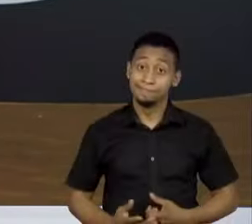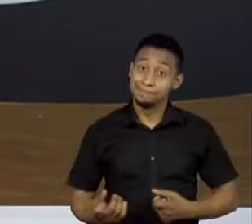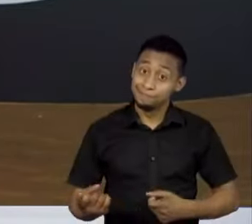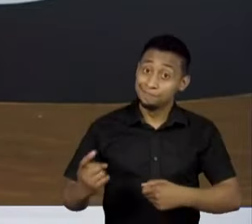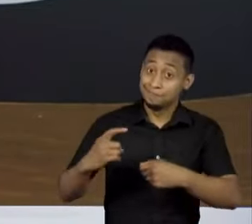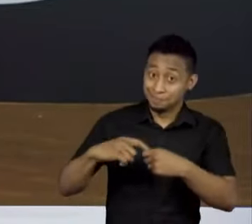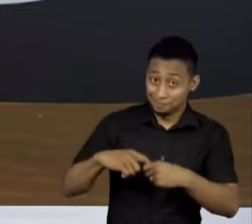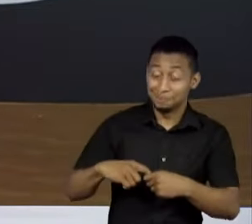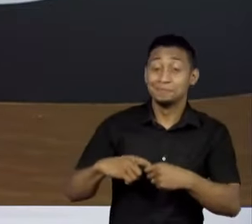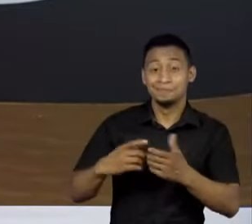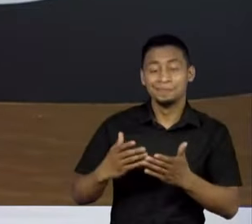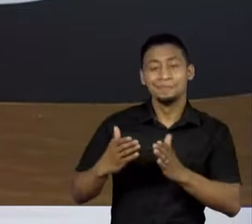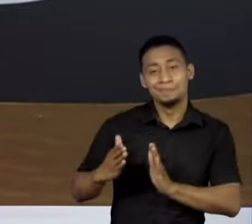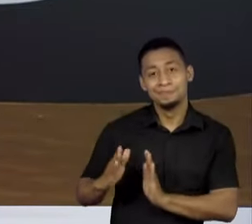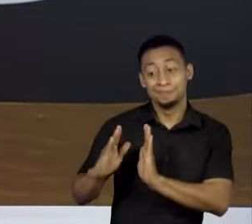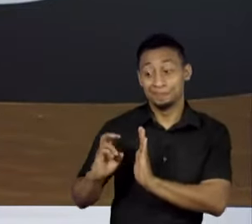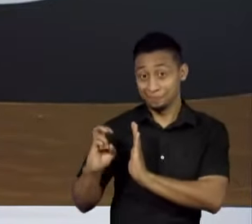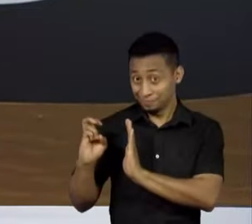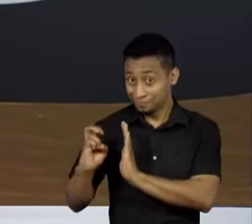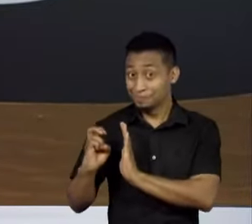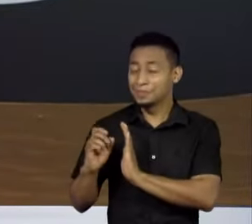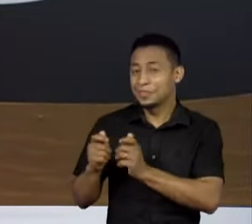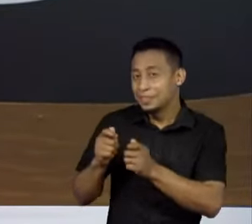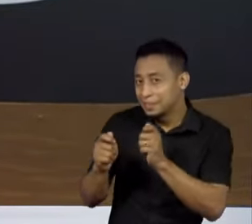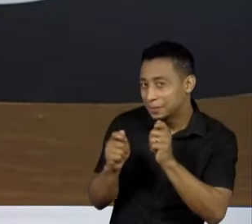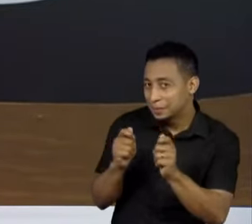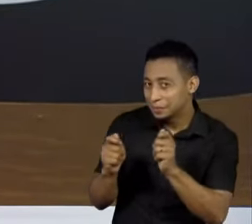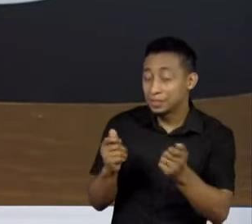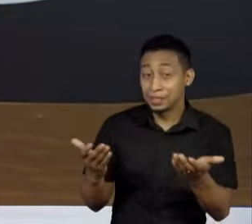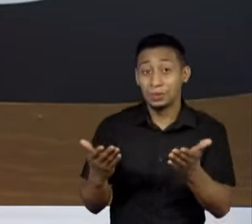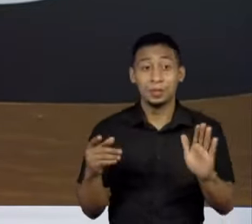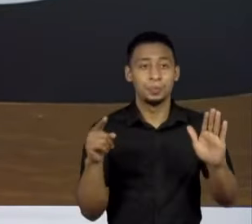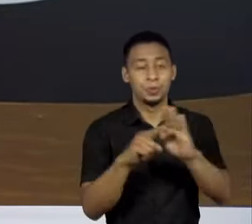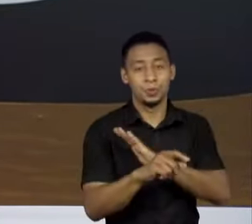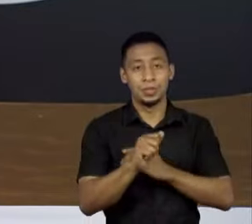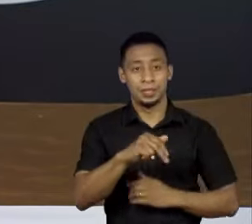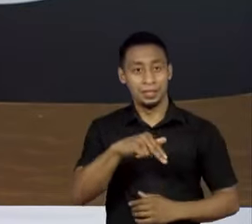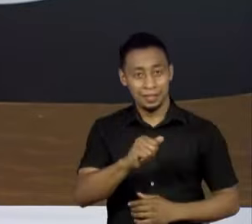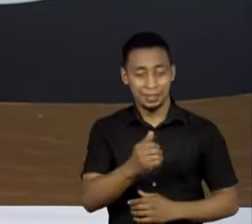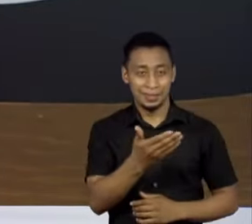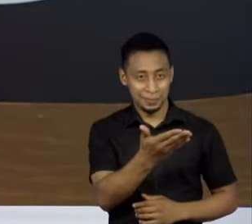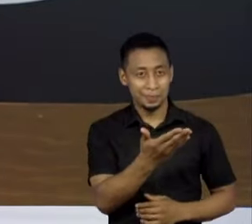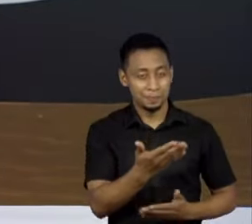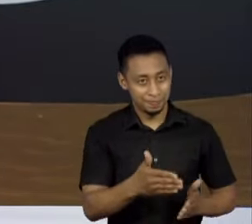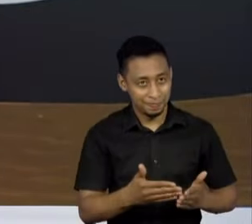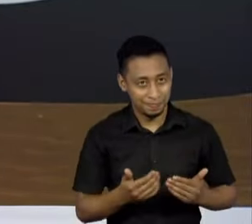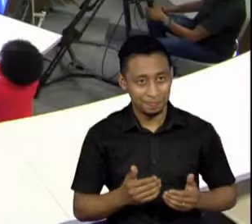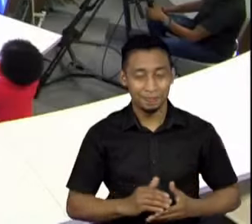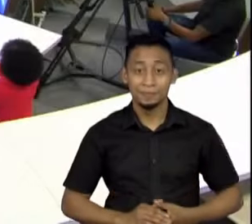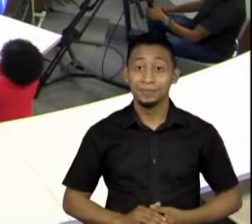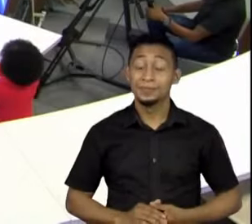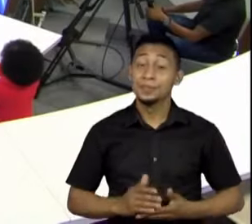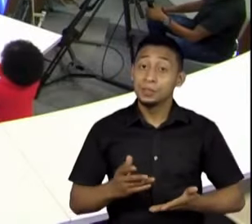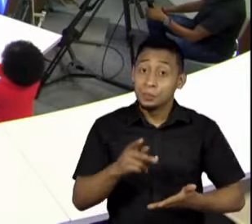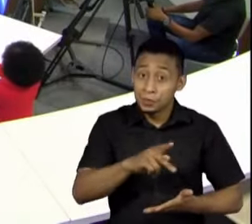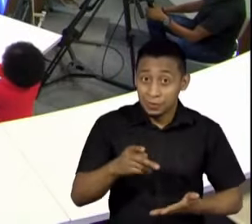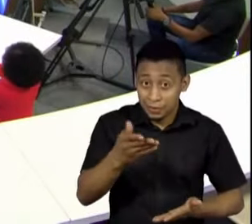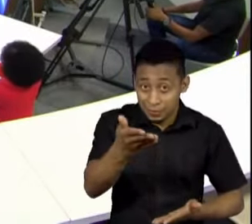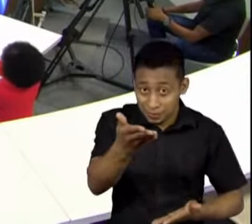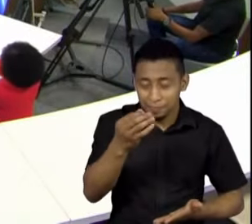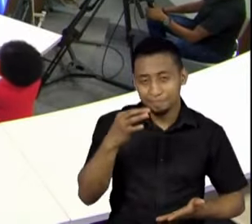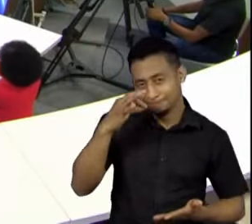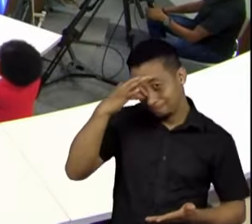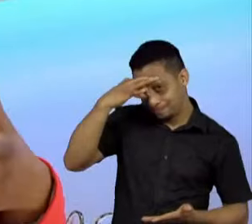Estamos de volta para este, que é o quinto bloco da nossa entrevista, e a pergunta agora é da Ana Cristina Rosa. Ana, por favor. Professora Conceição, a